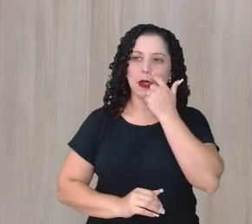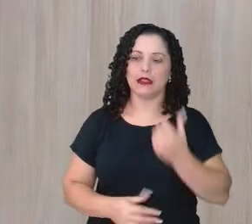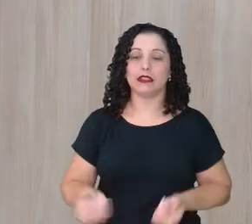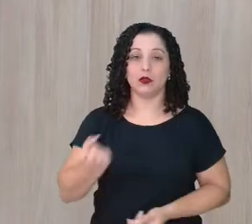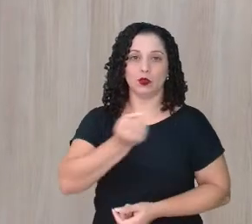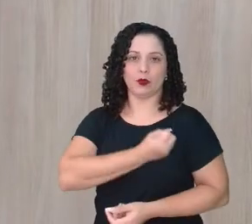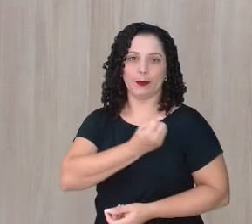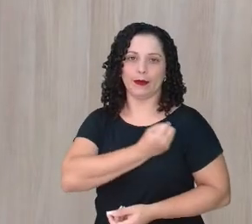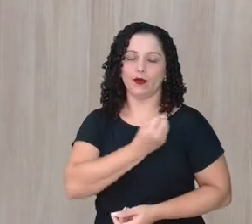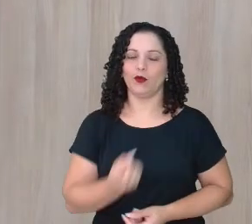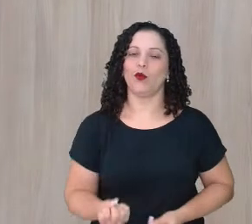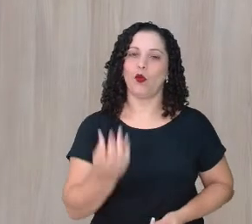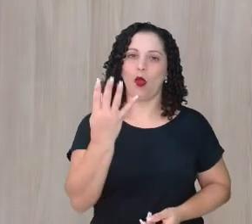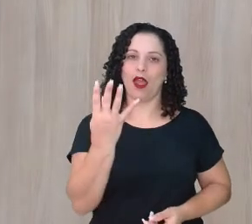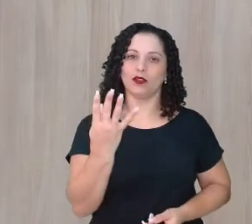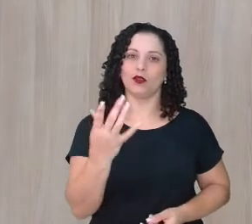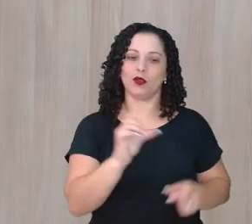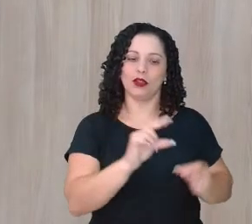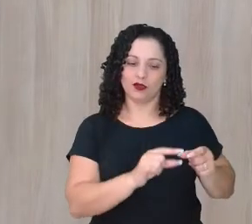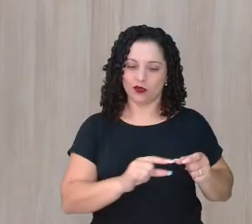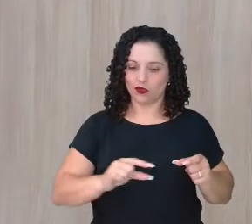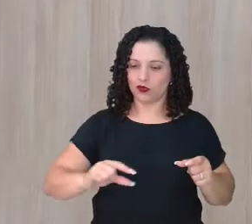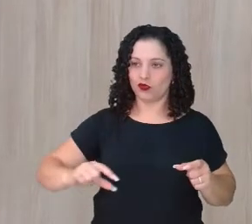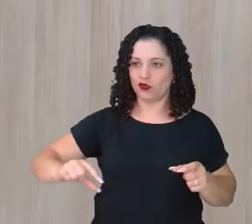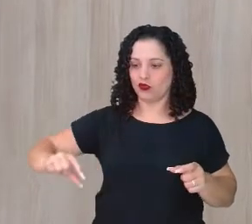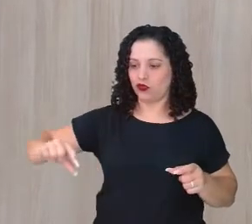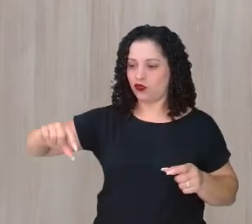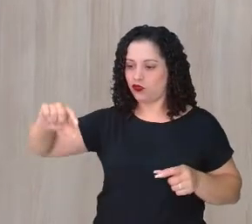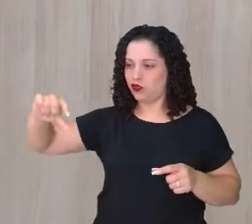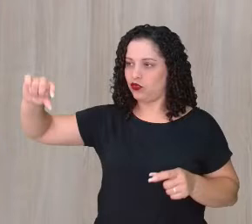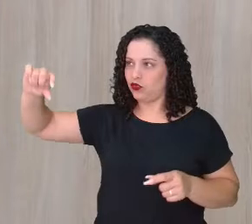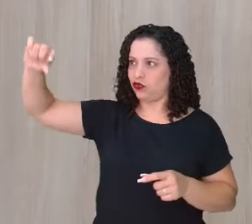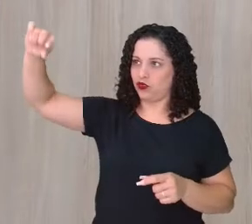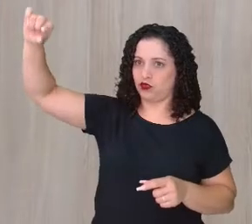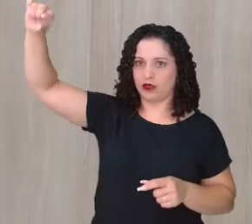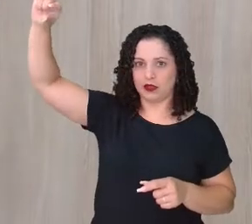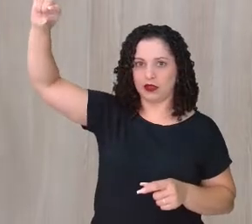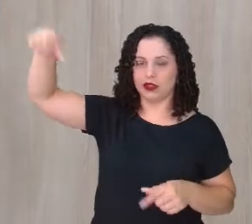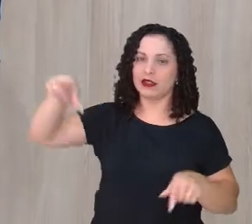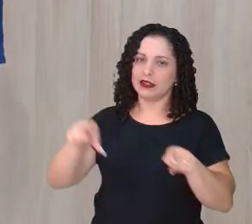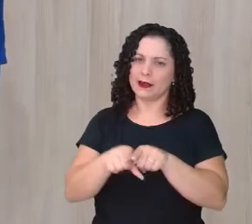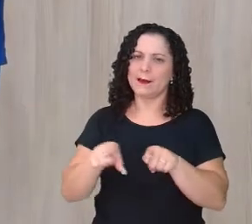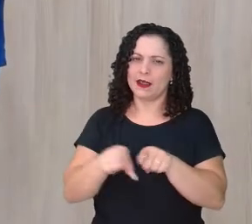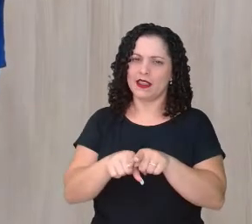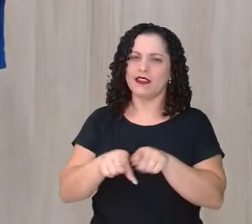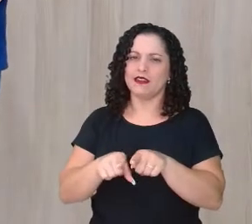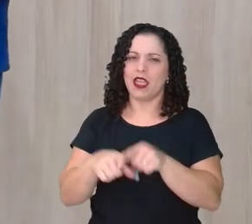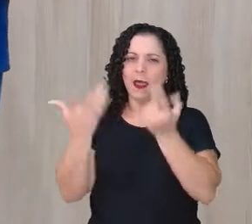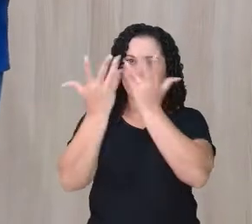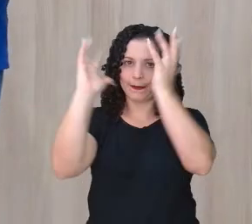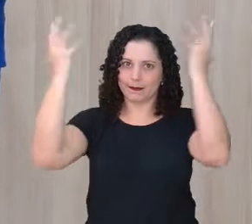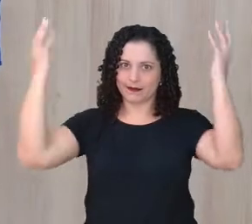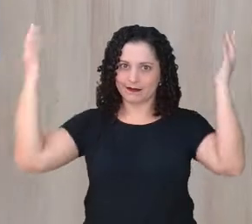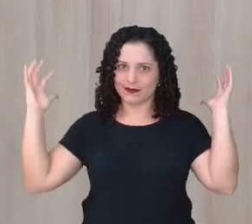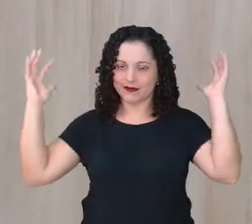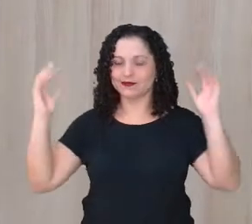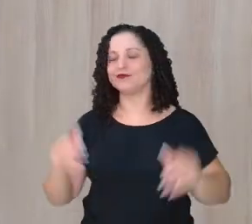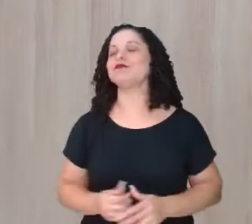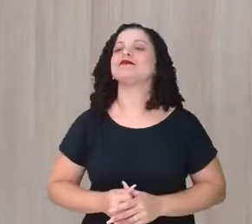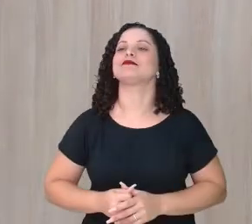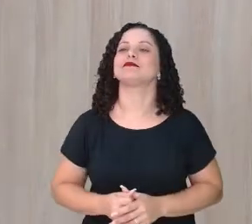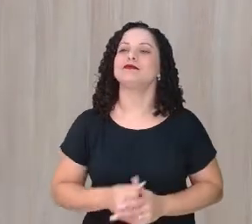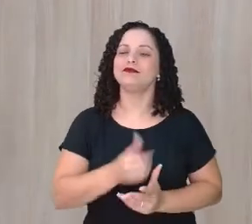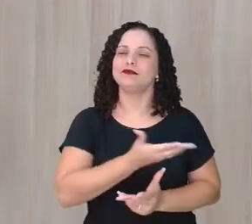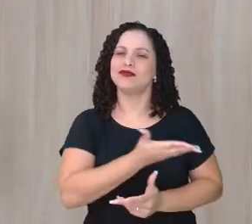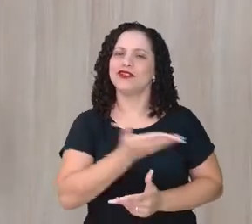número 4, ele vai também aqui, ó, no nosso litoral, que é a Mata Atlântica. E acredito que muitos